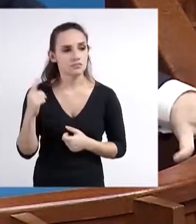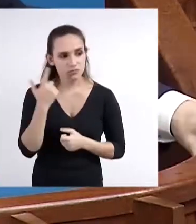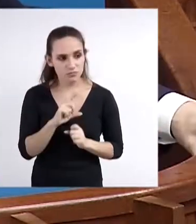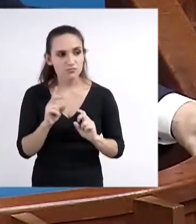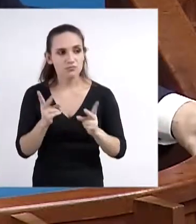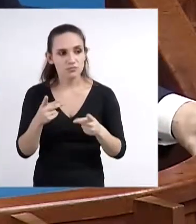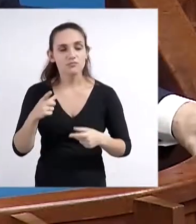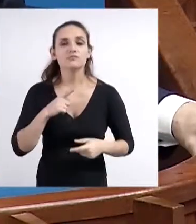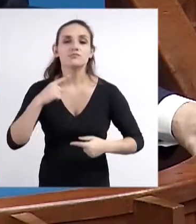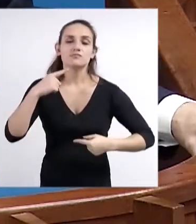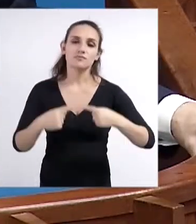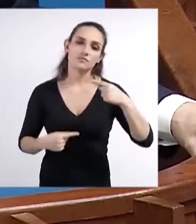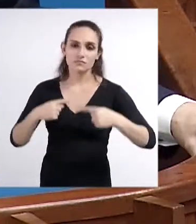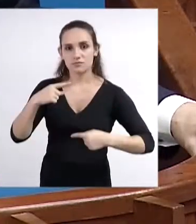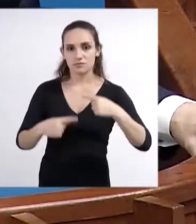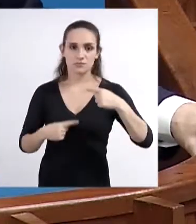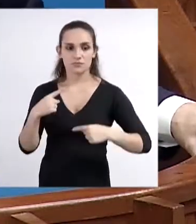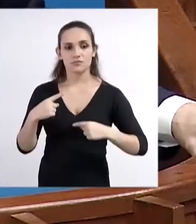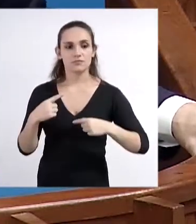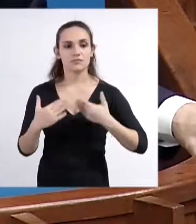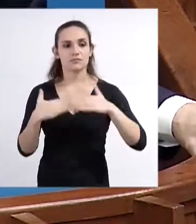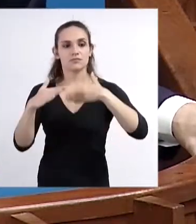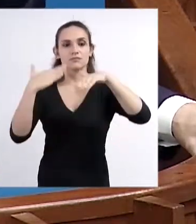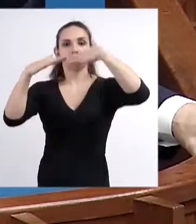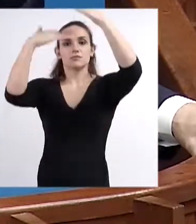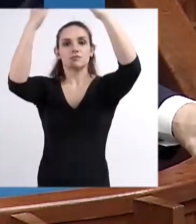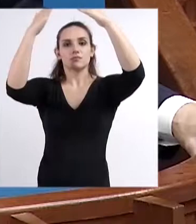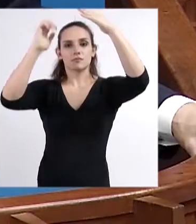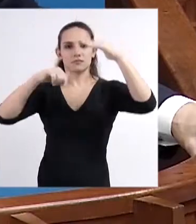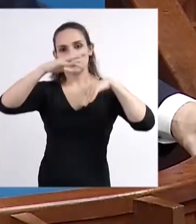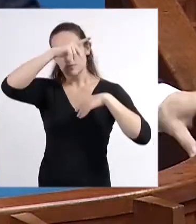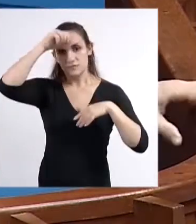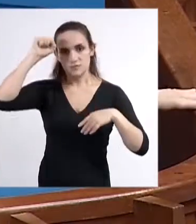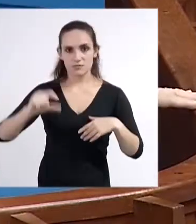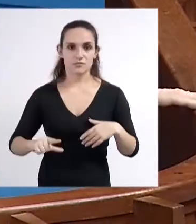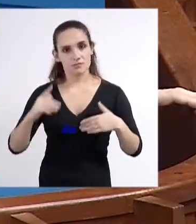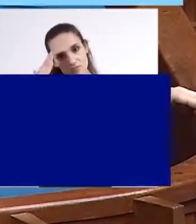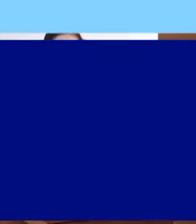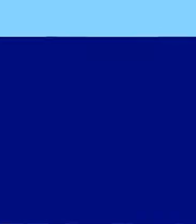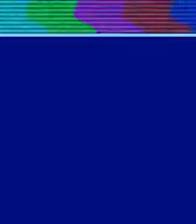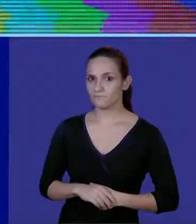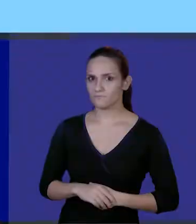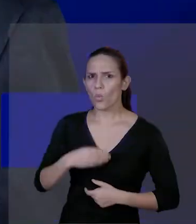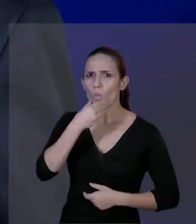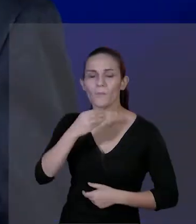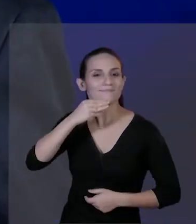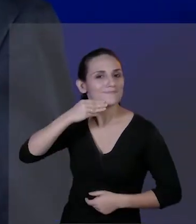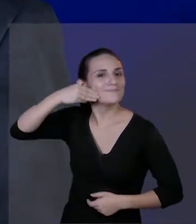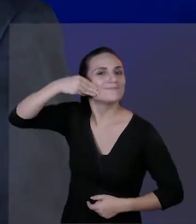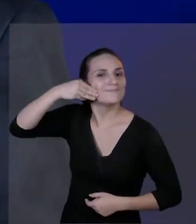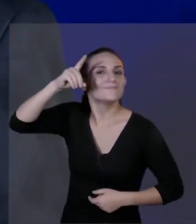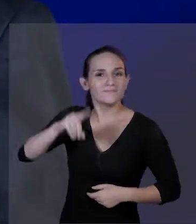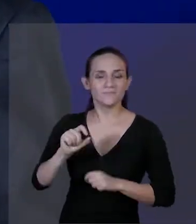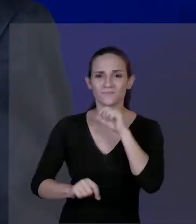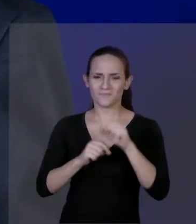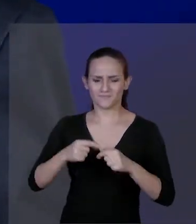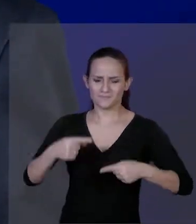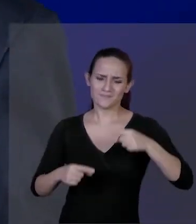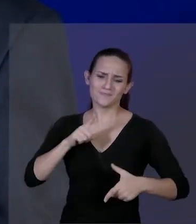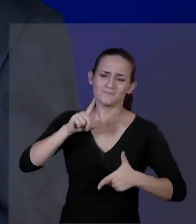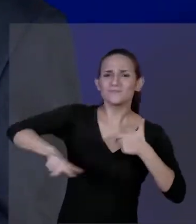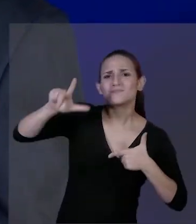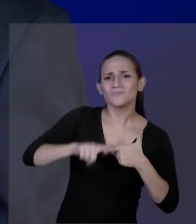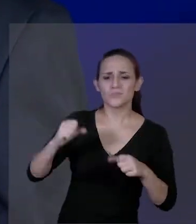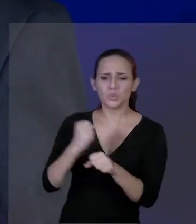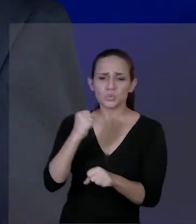continuar esse debate de desenvolvimento do Mato Grosso do Sul. Muito obrigado, senhor presidente. Marçal Filho destaca os